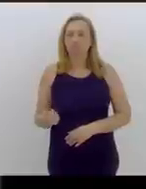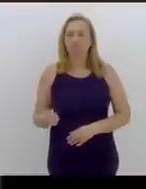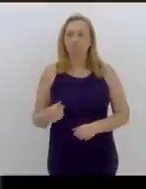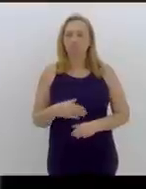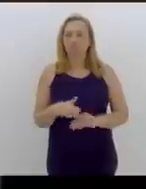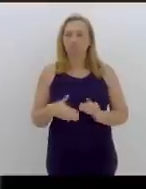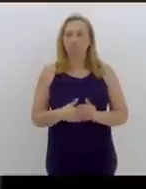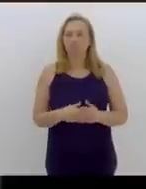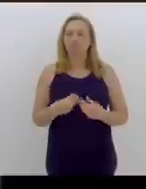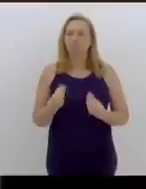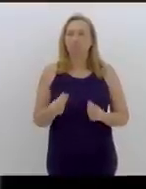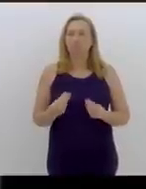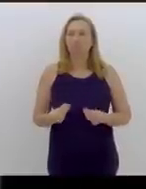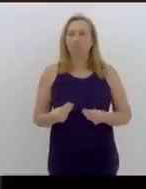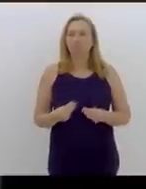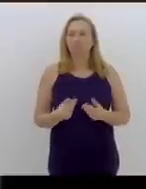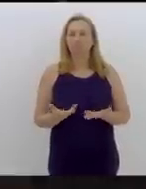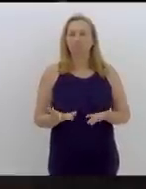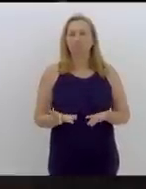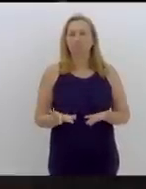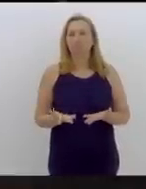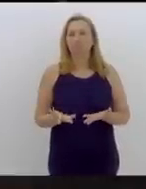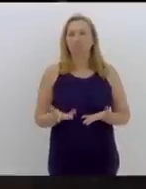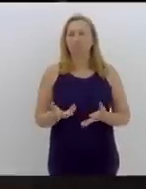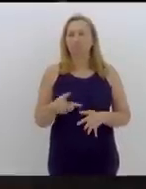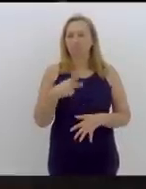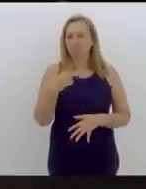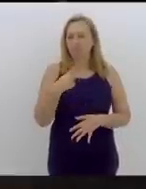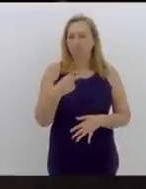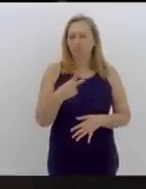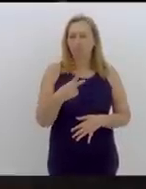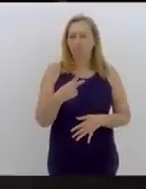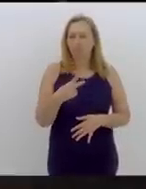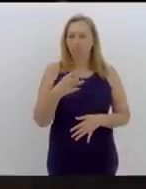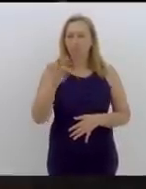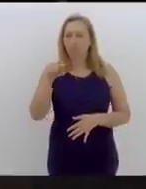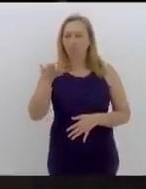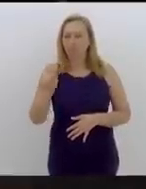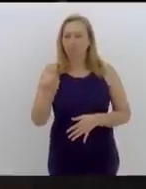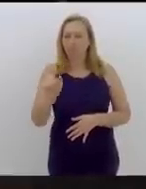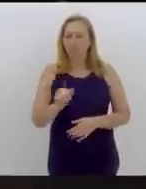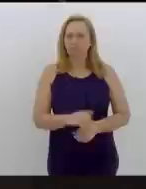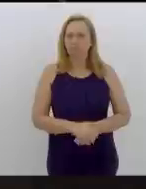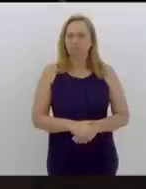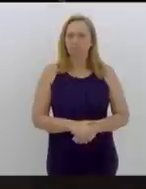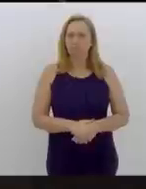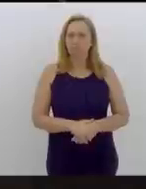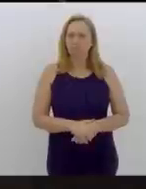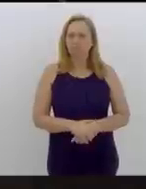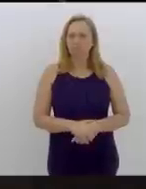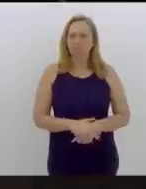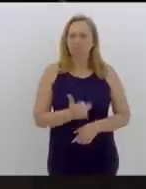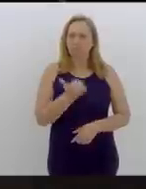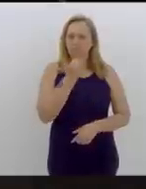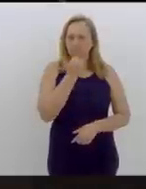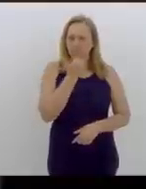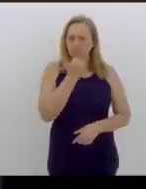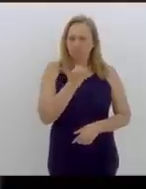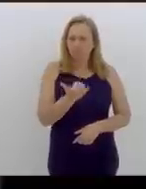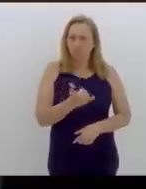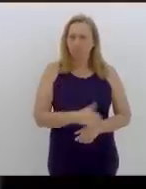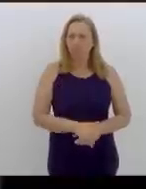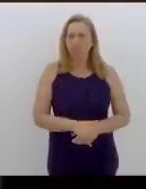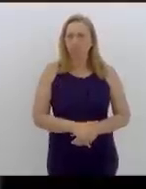em inglês ver não como eu falei só teoria desculpa aí tá